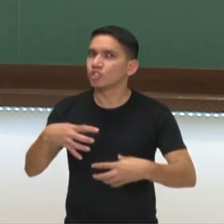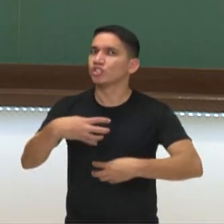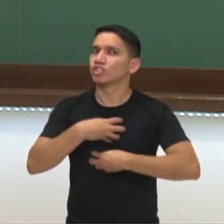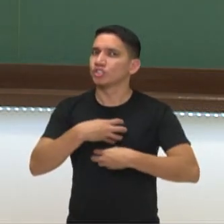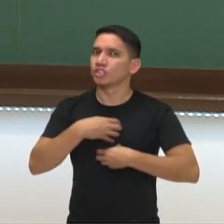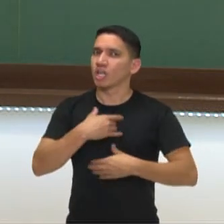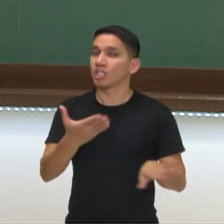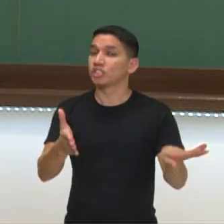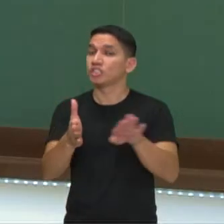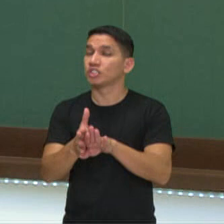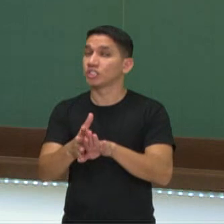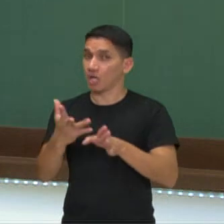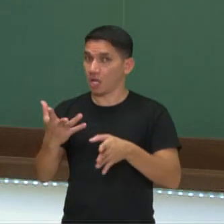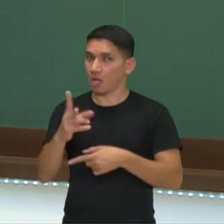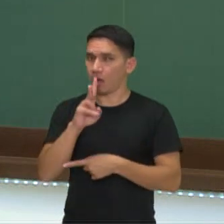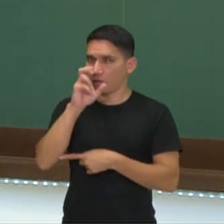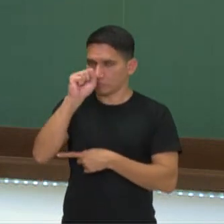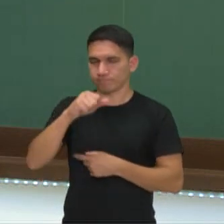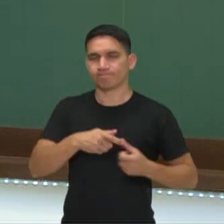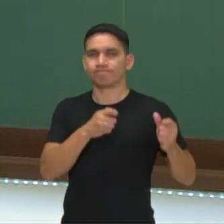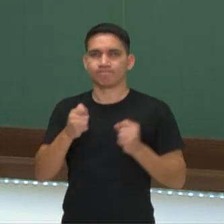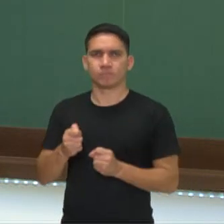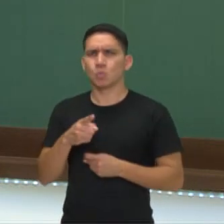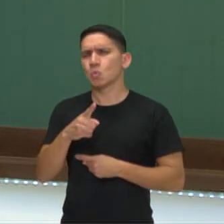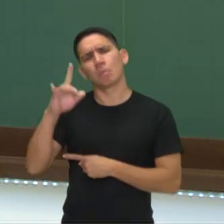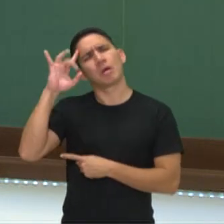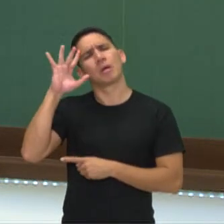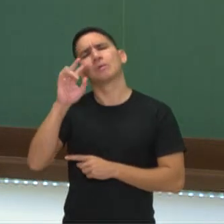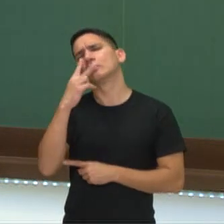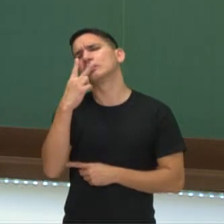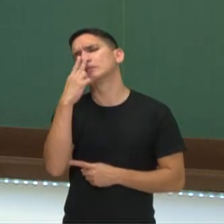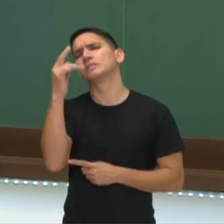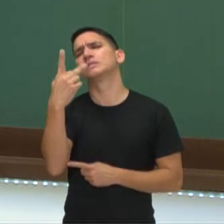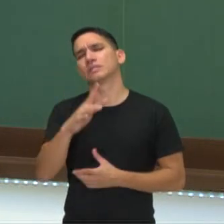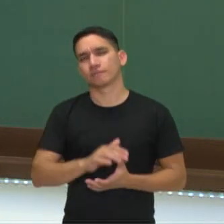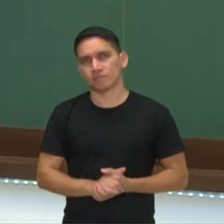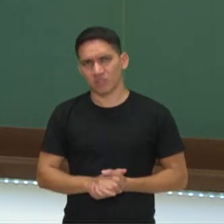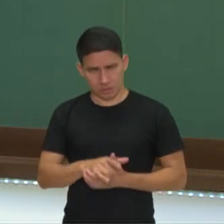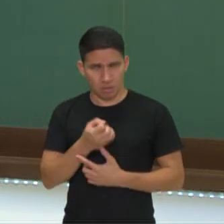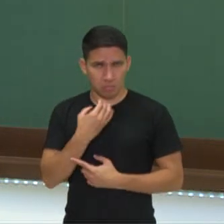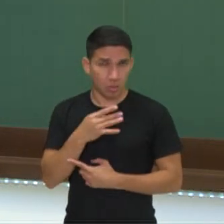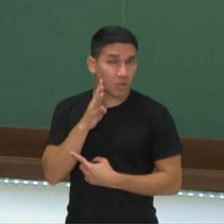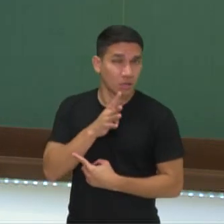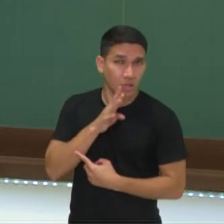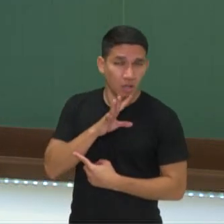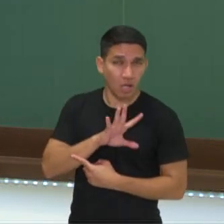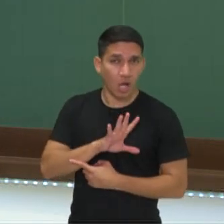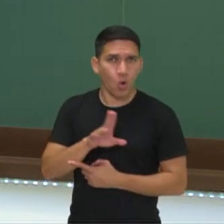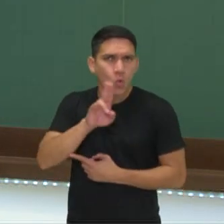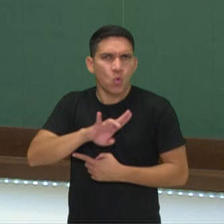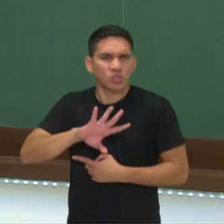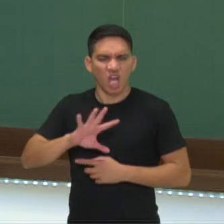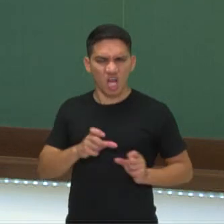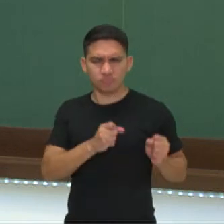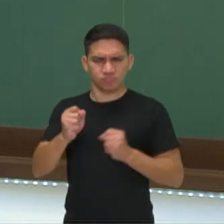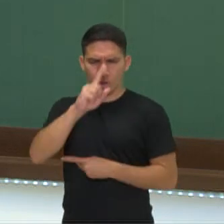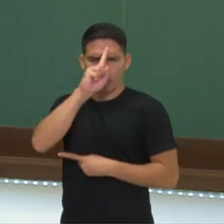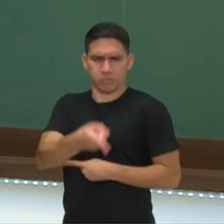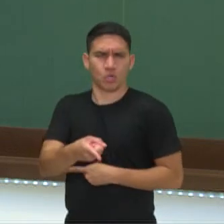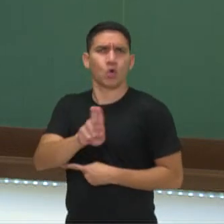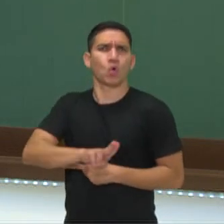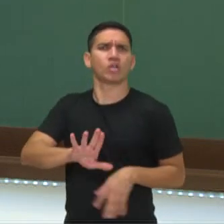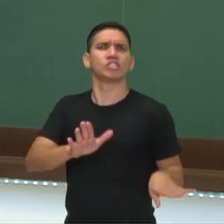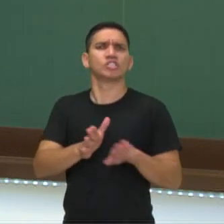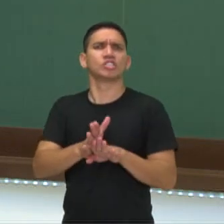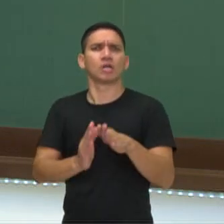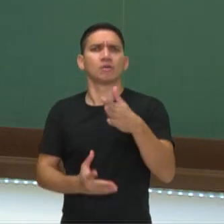de chegar ao poder. O que você pensa sobre isso? É legal usar a força para chegar ao poder, demonstrar que tem força para